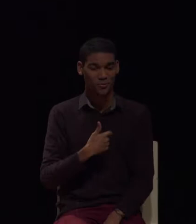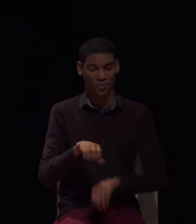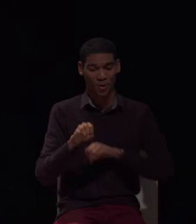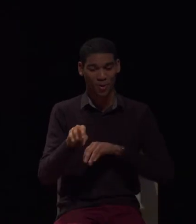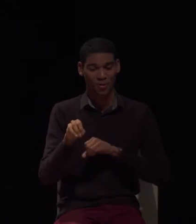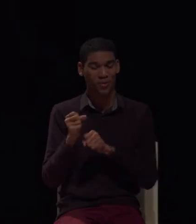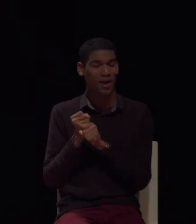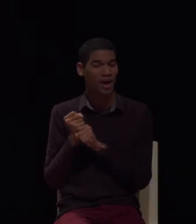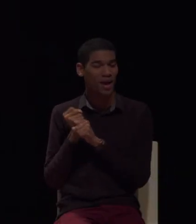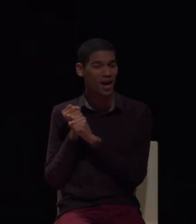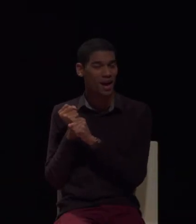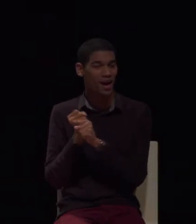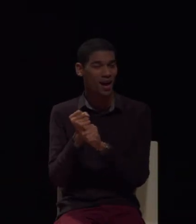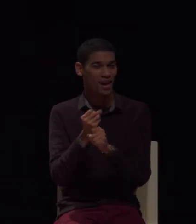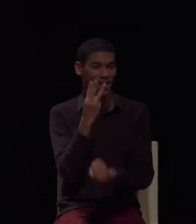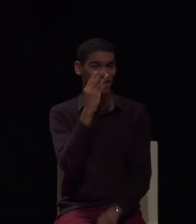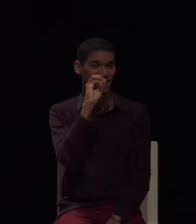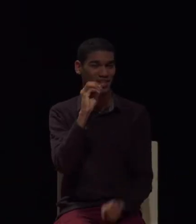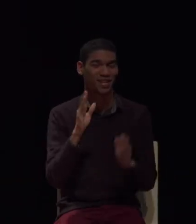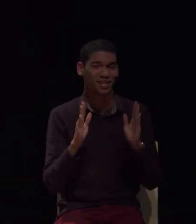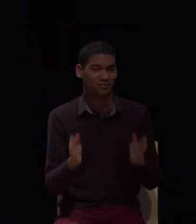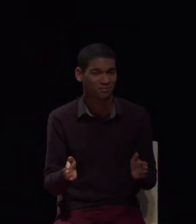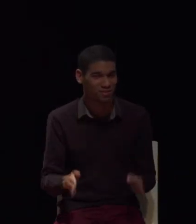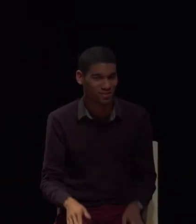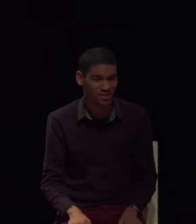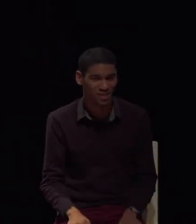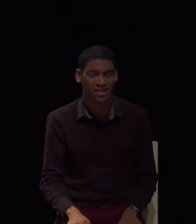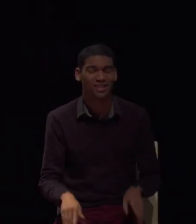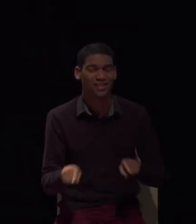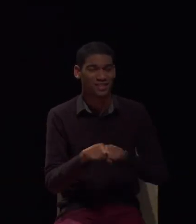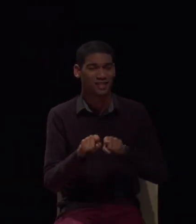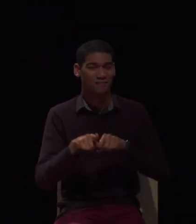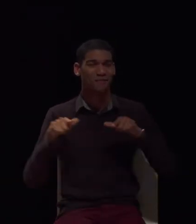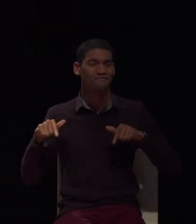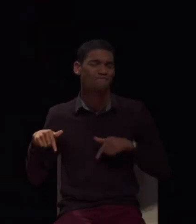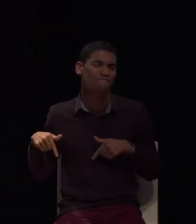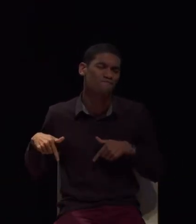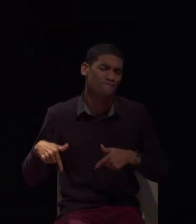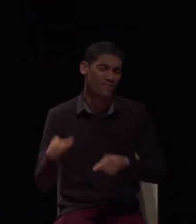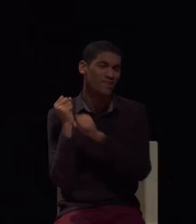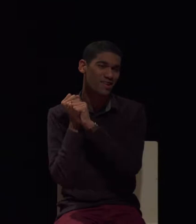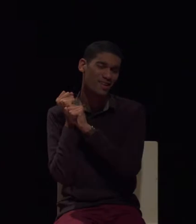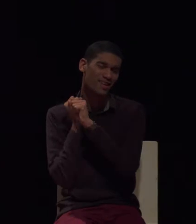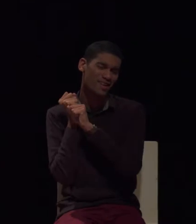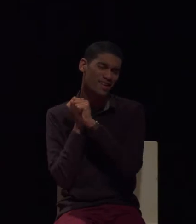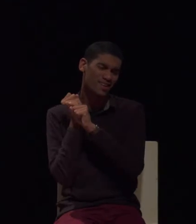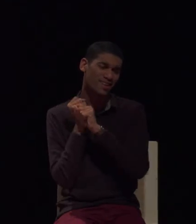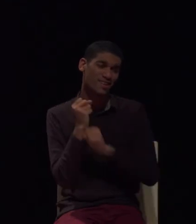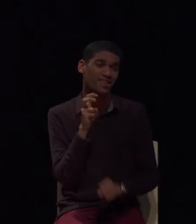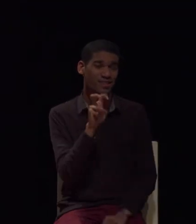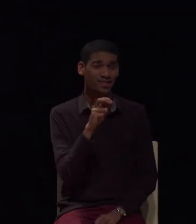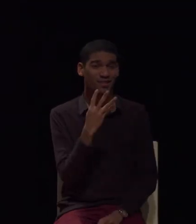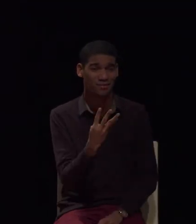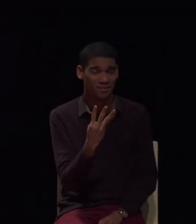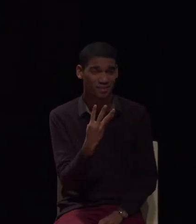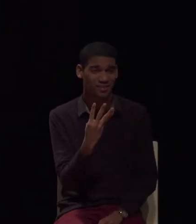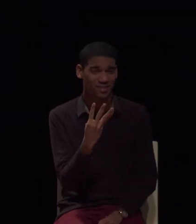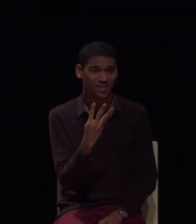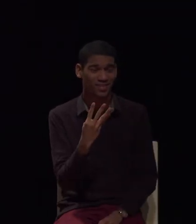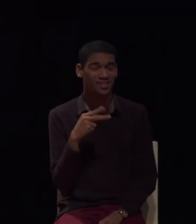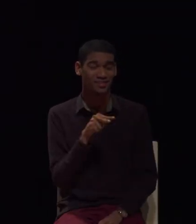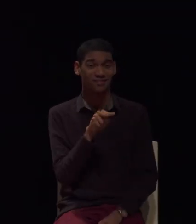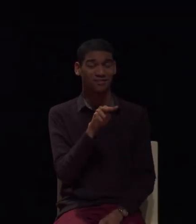anos e militante a 54 é essa visão